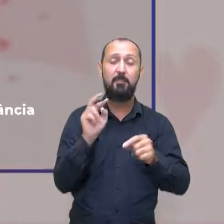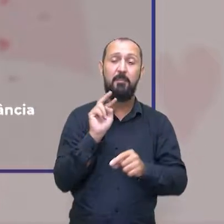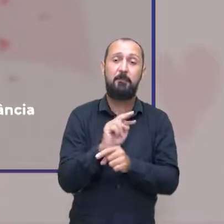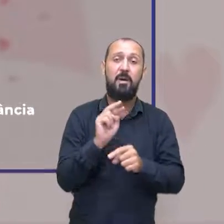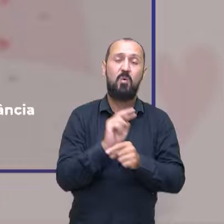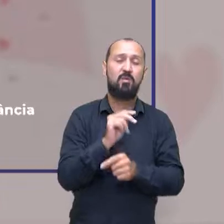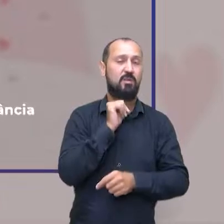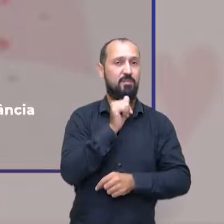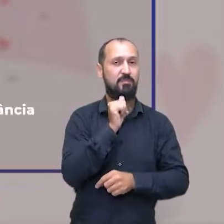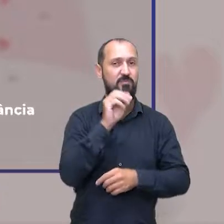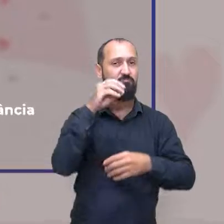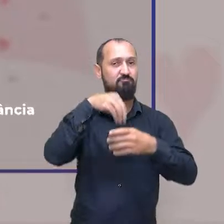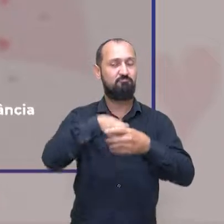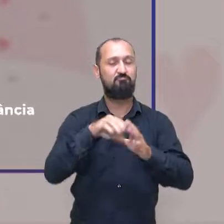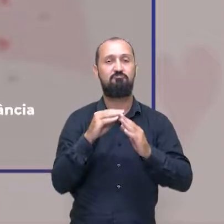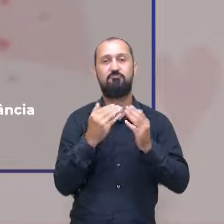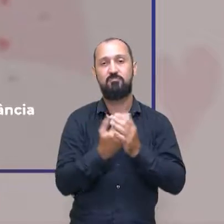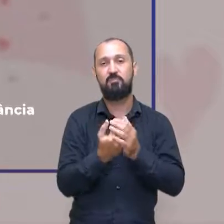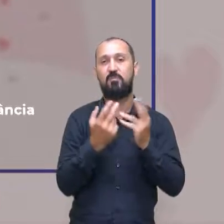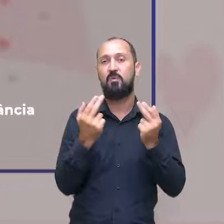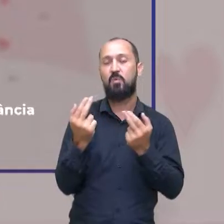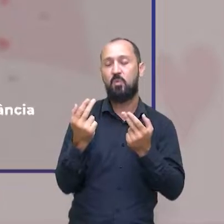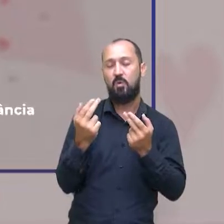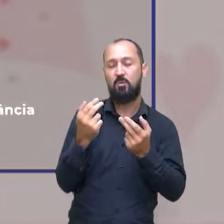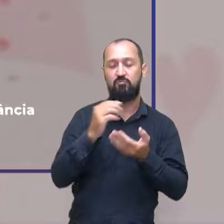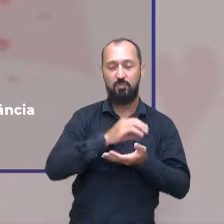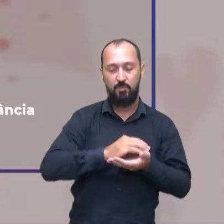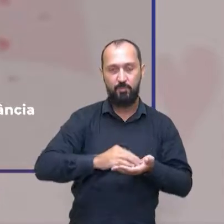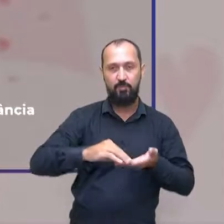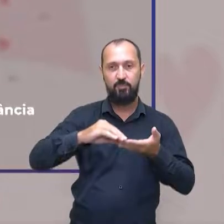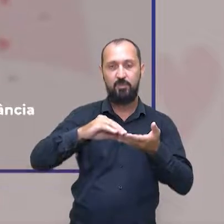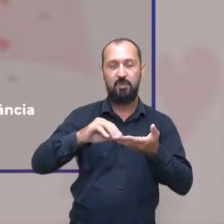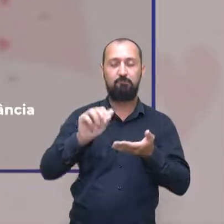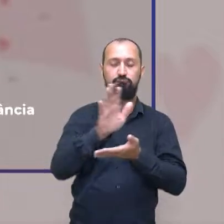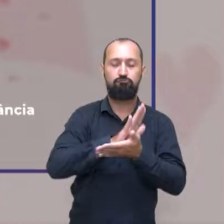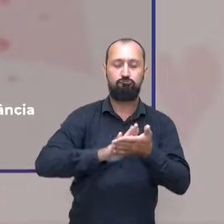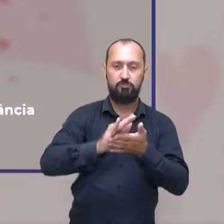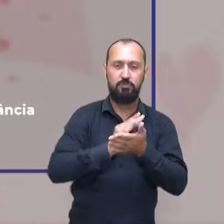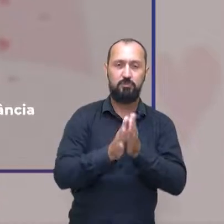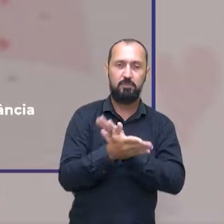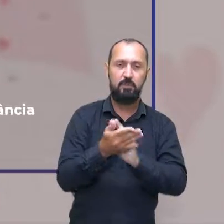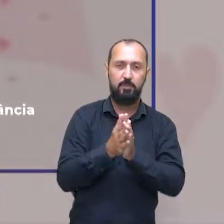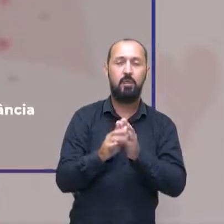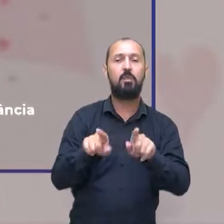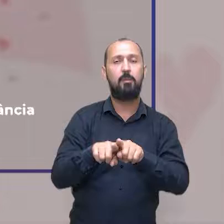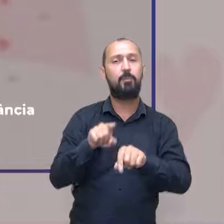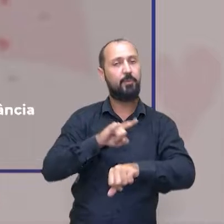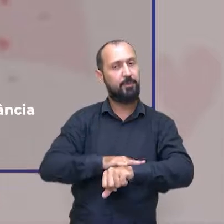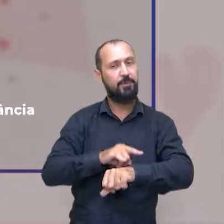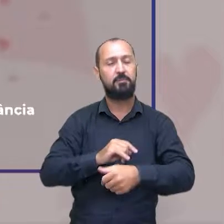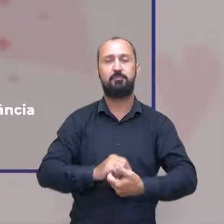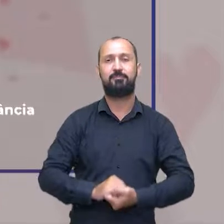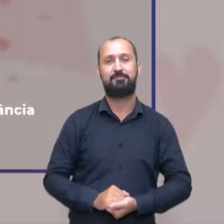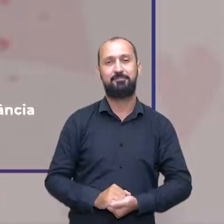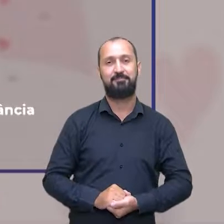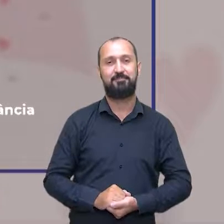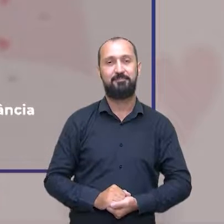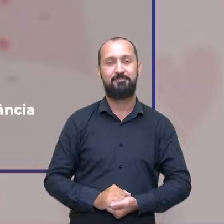acesso a itens mínimos de cuidados menstruais nas escolas, como absorventes, sabonetes ou